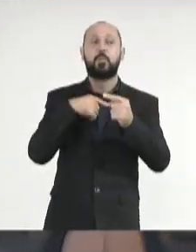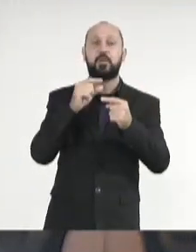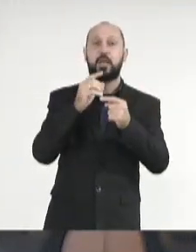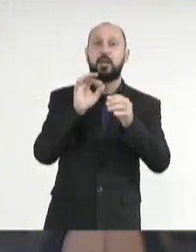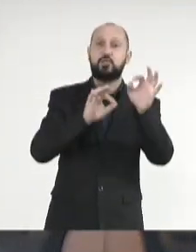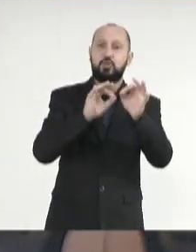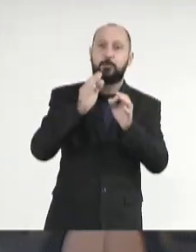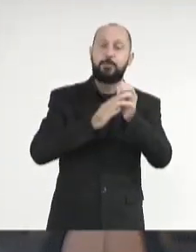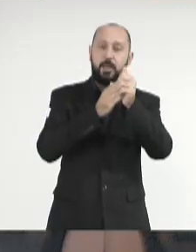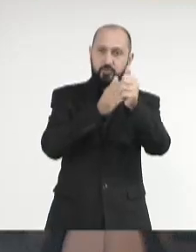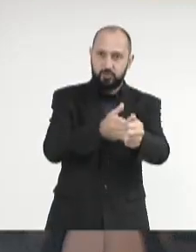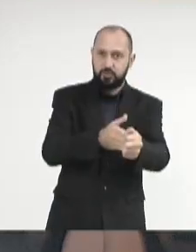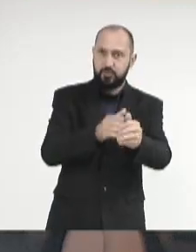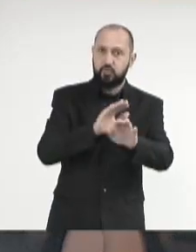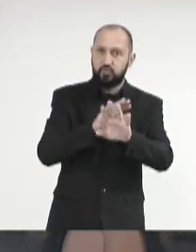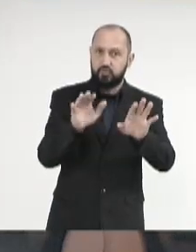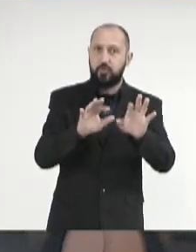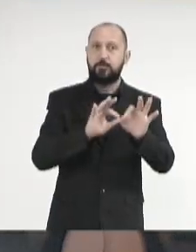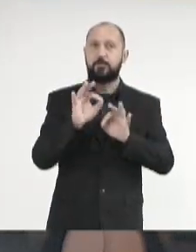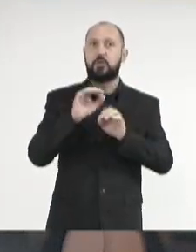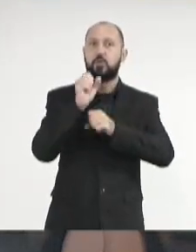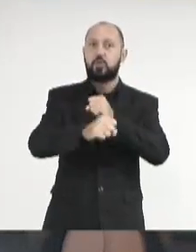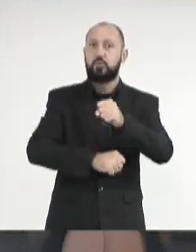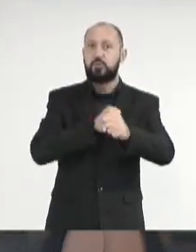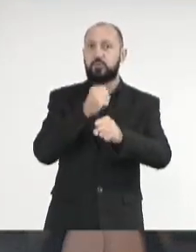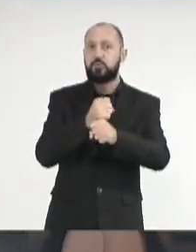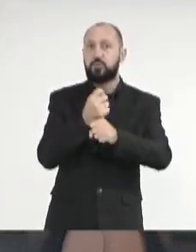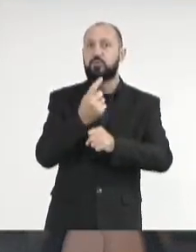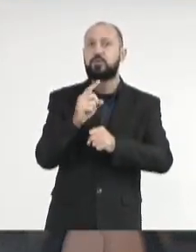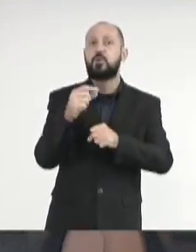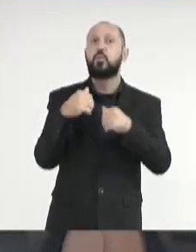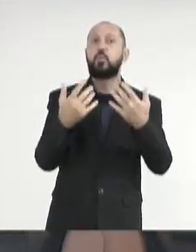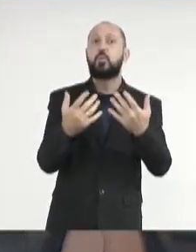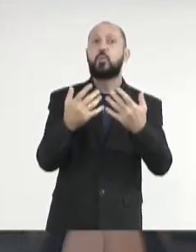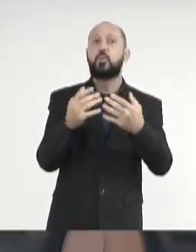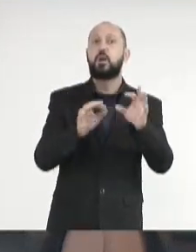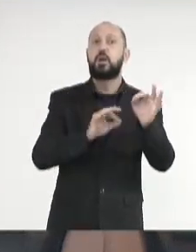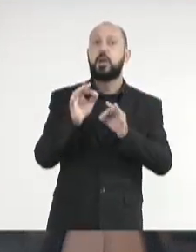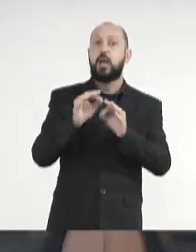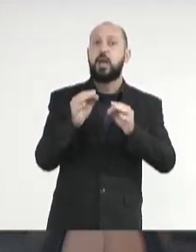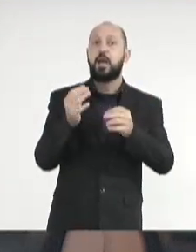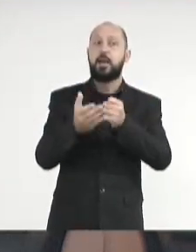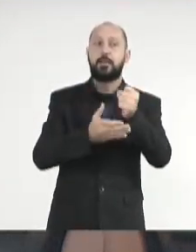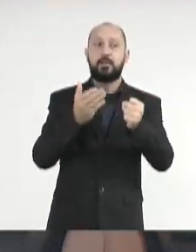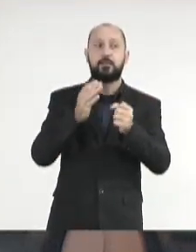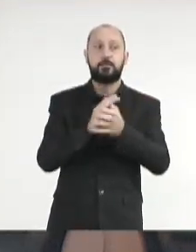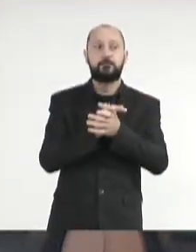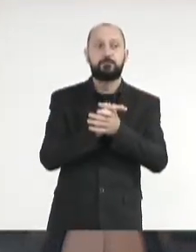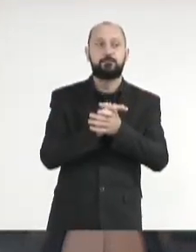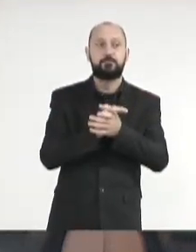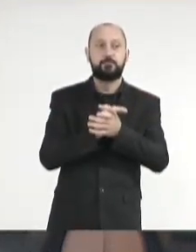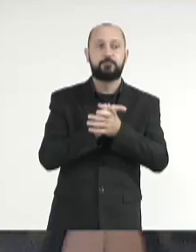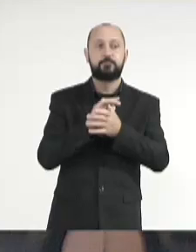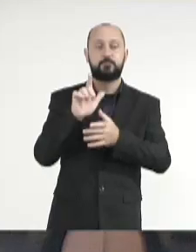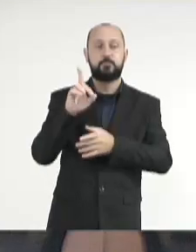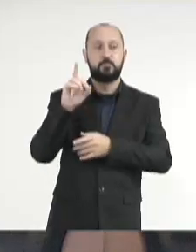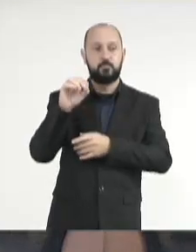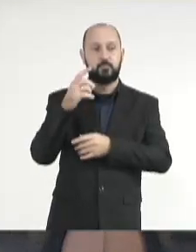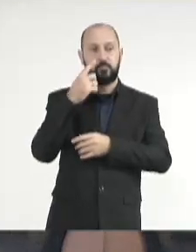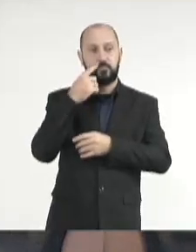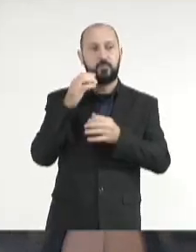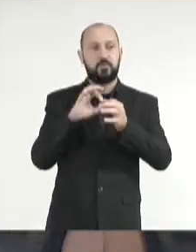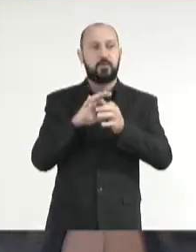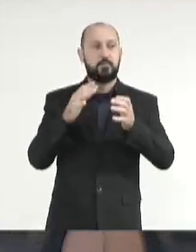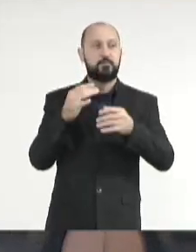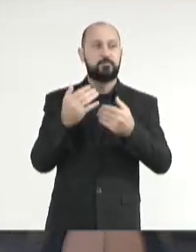dá o norte, ela direciona o orçamento do ano que vem. Ele tem que, qual que é a diretriz, qual que é a base dele? Quem dá isso é a LDO, que vai ser aprovada hoje